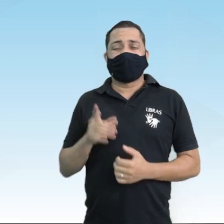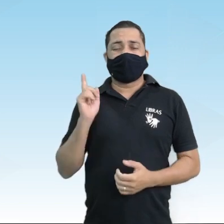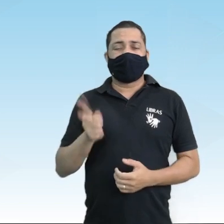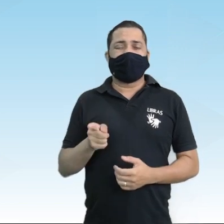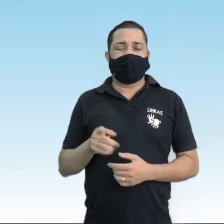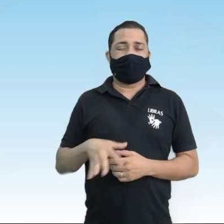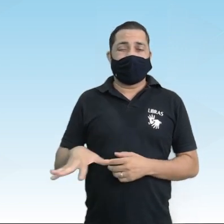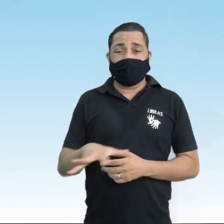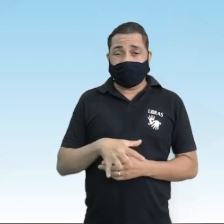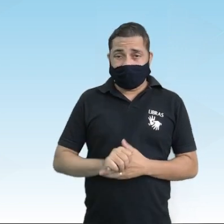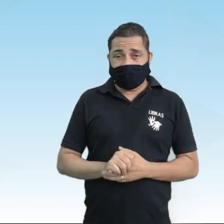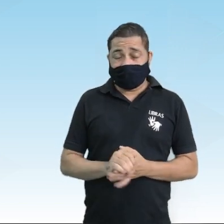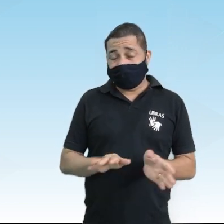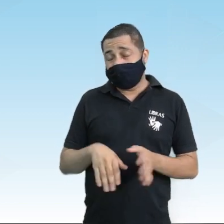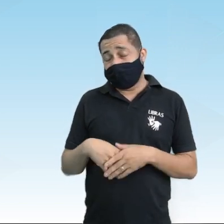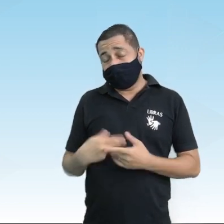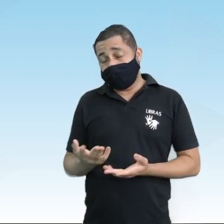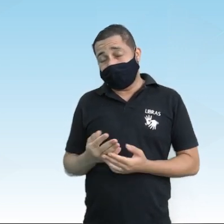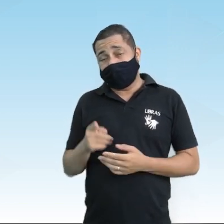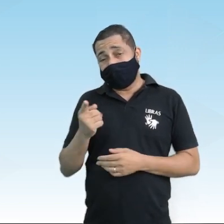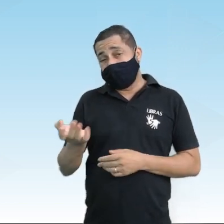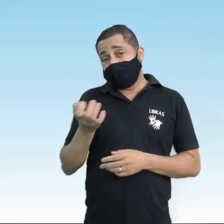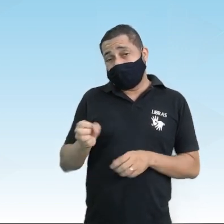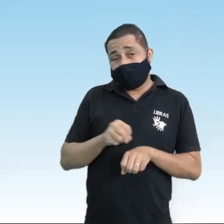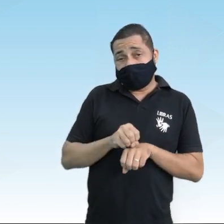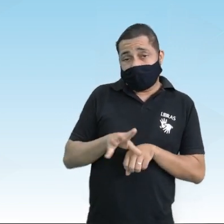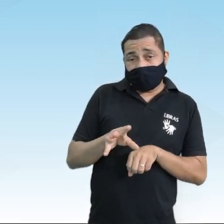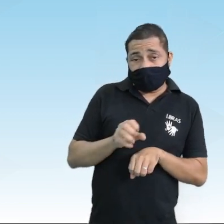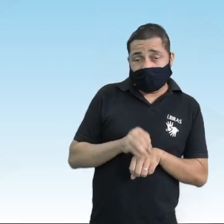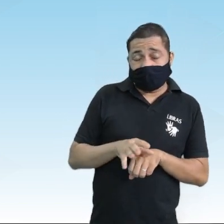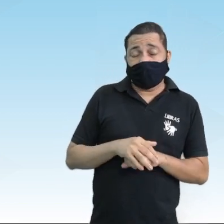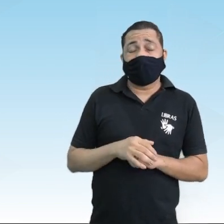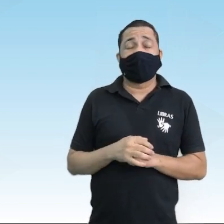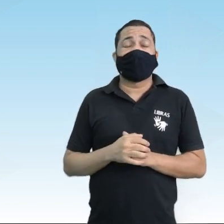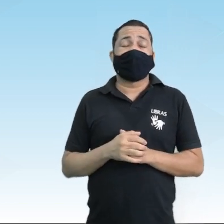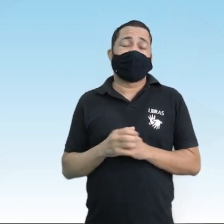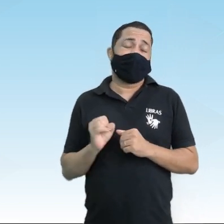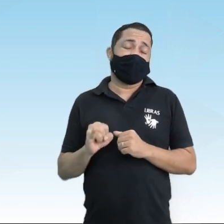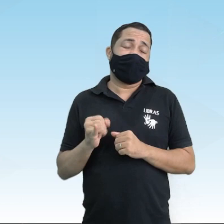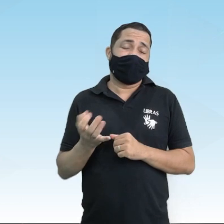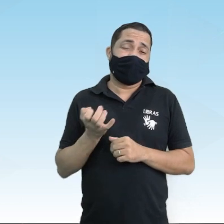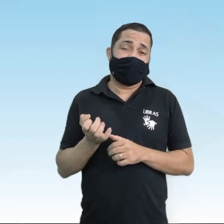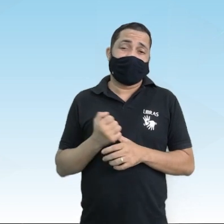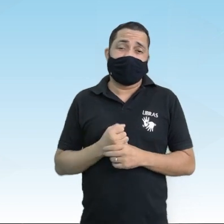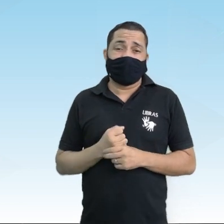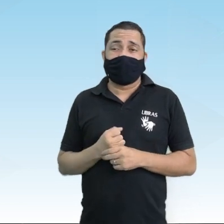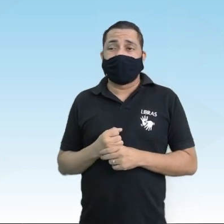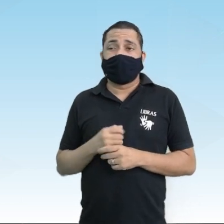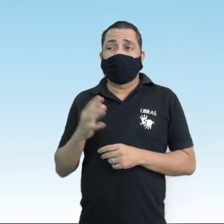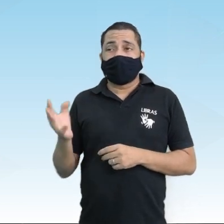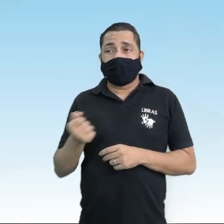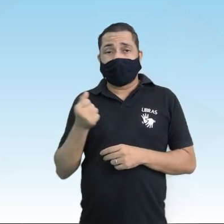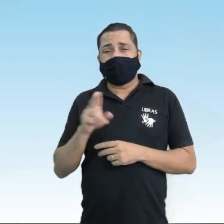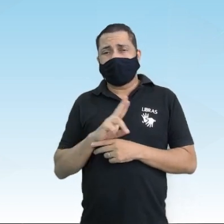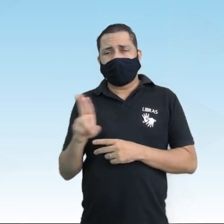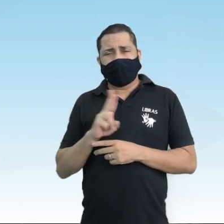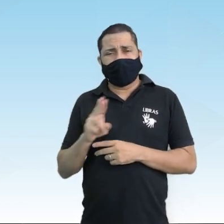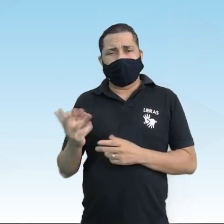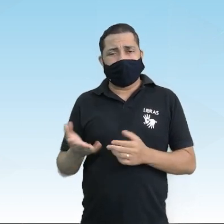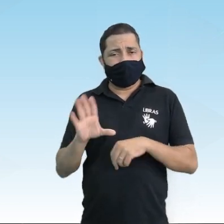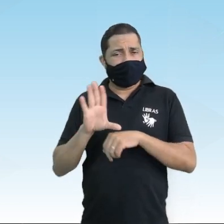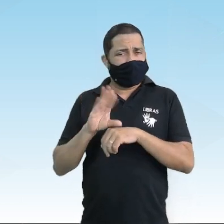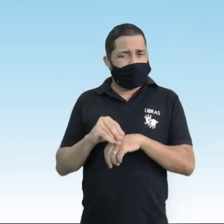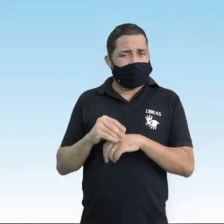Massa. Então, para você também que quiser uma dica aqui do tio, se você quiser, obviamente, pega esses nomes, dá um print agora